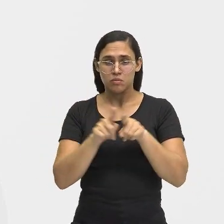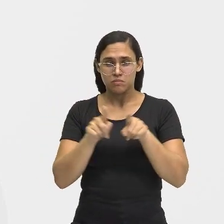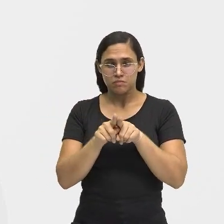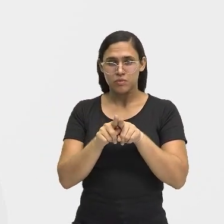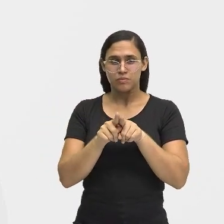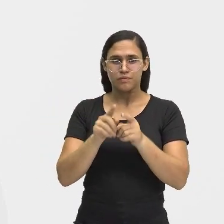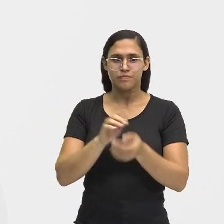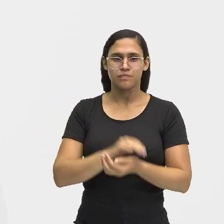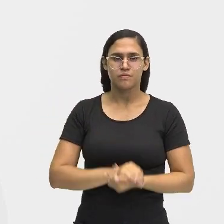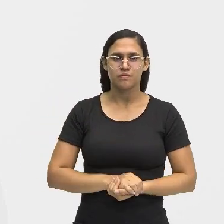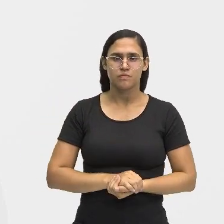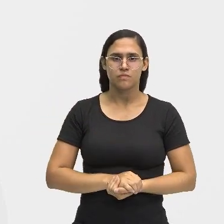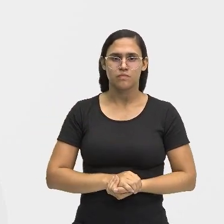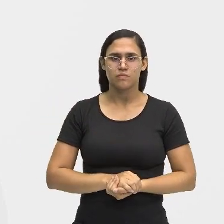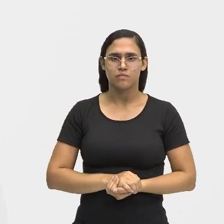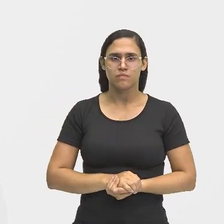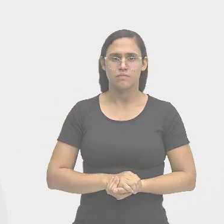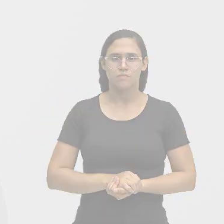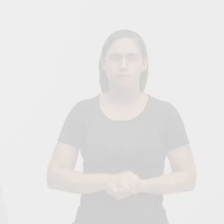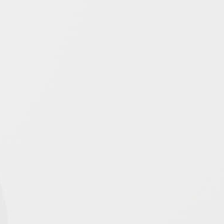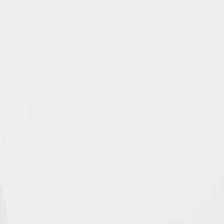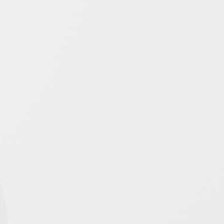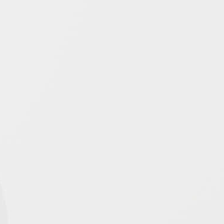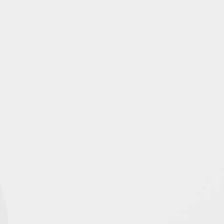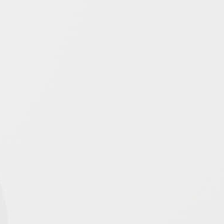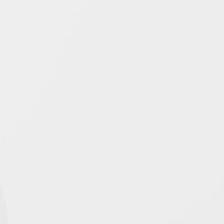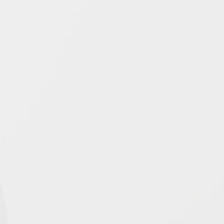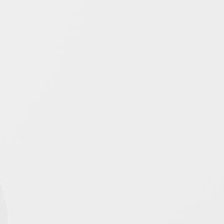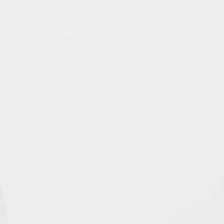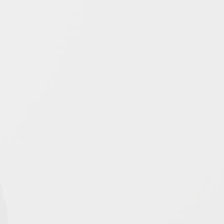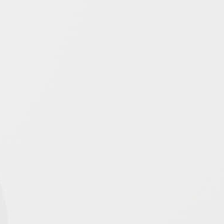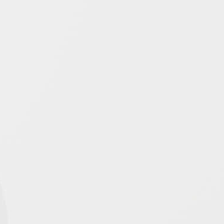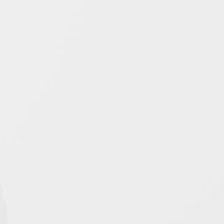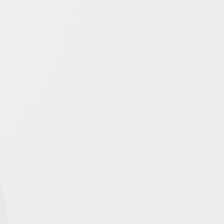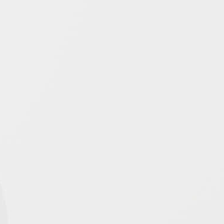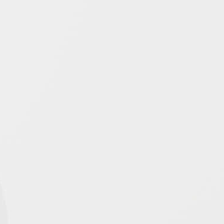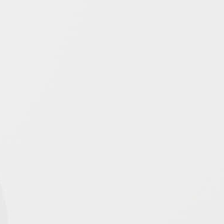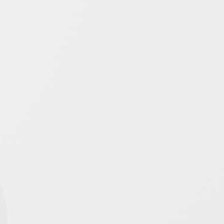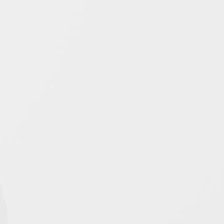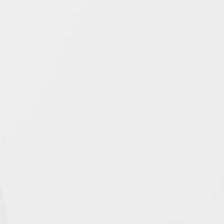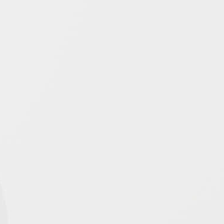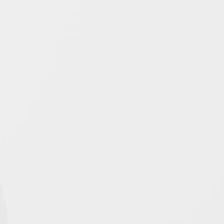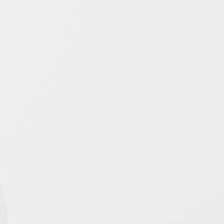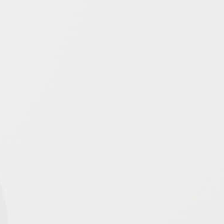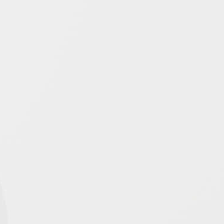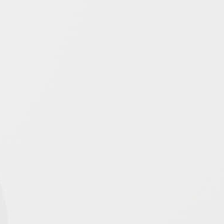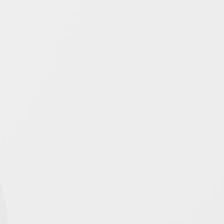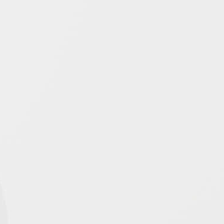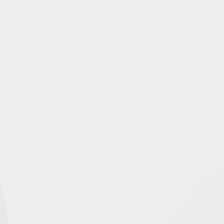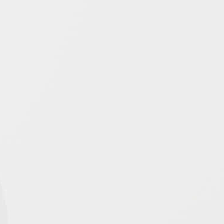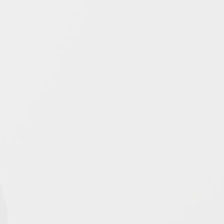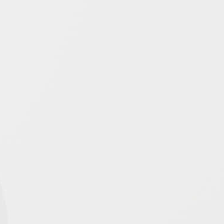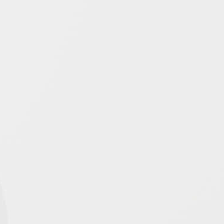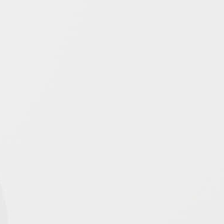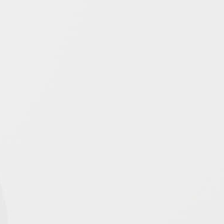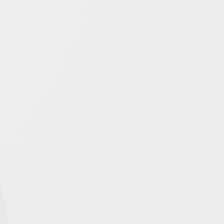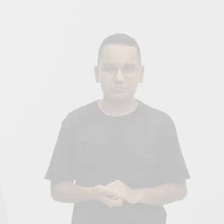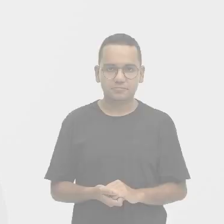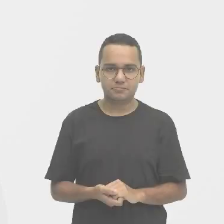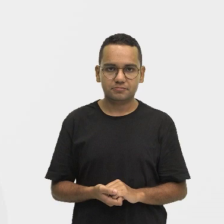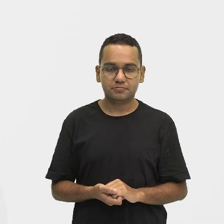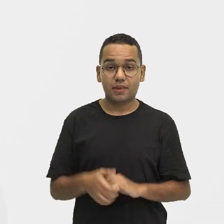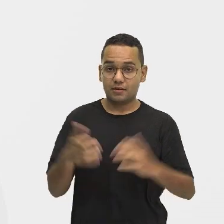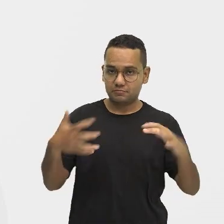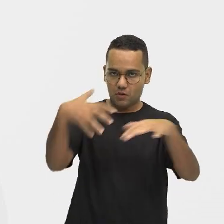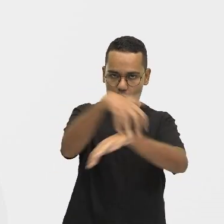também ele vai ser o único bioma que ele é totalmente brasileiro. Então, a gente só encontra o Cerrado no Brasil, tá? Então,